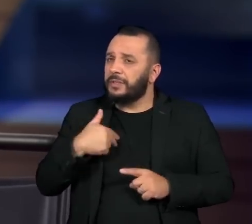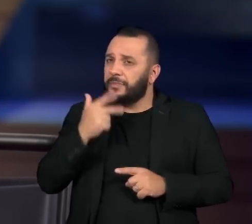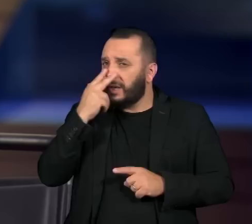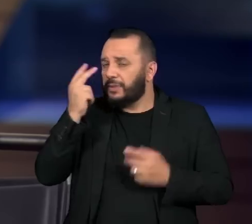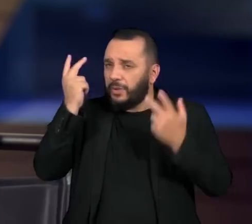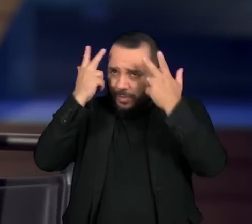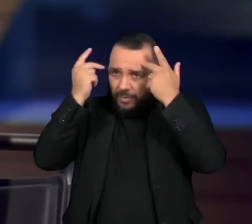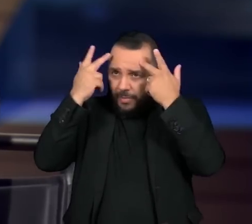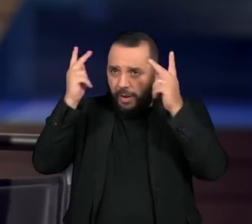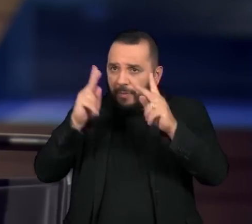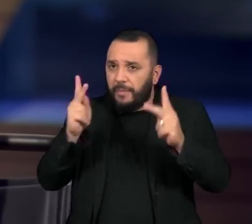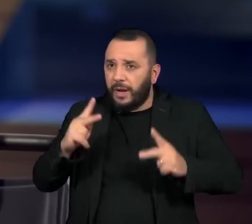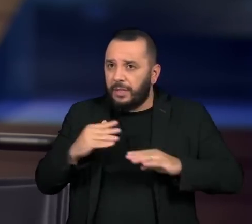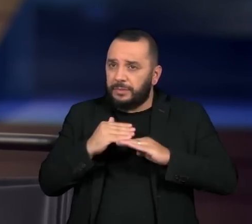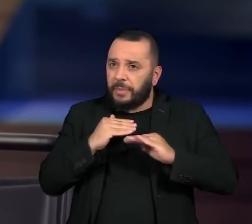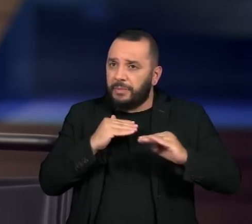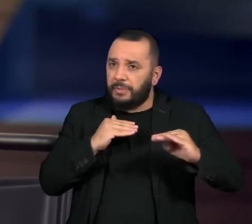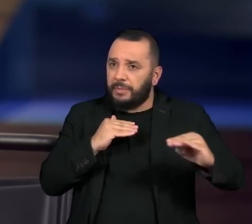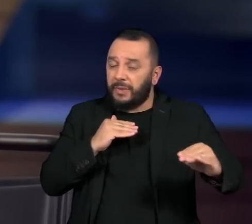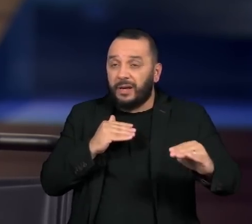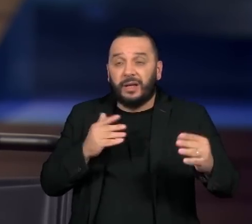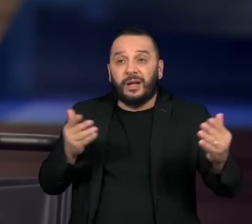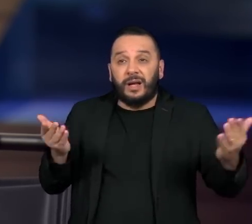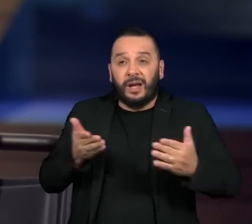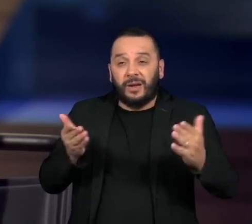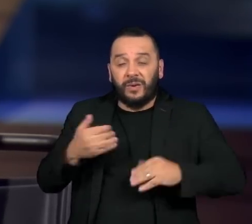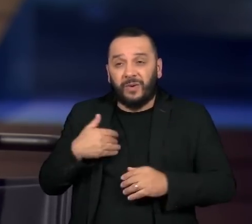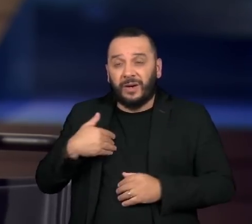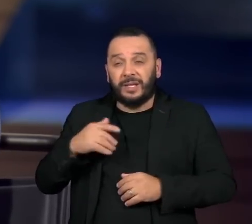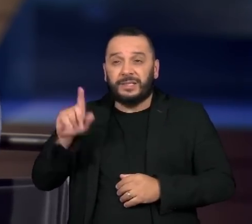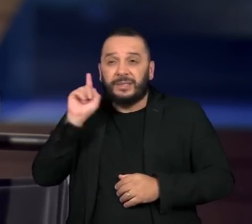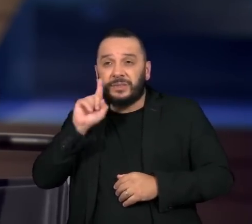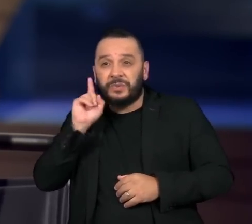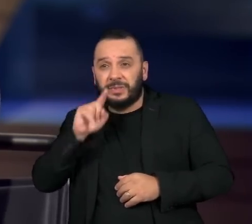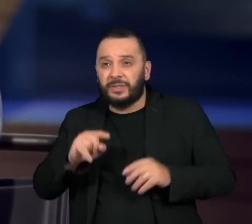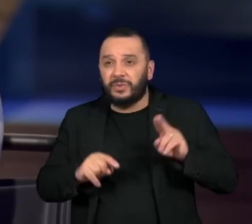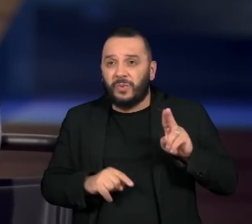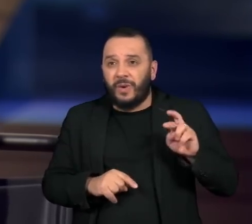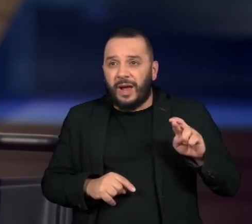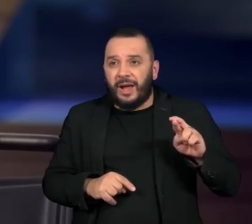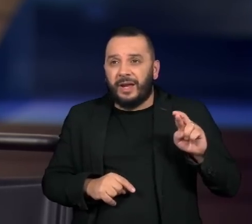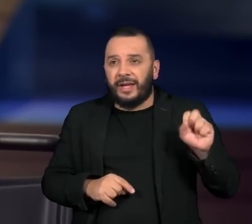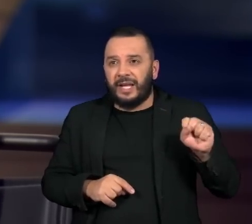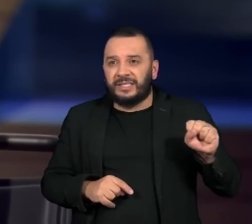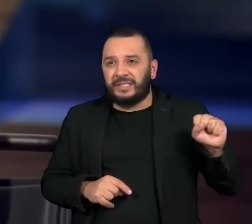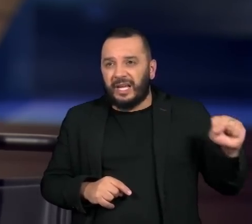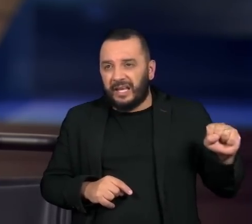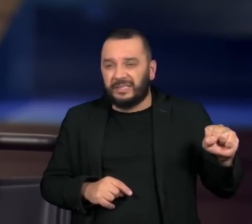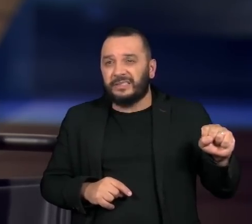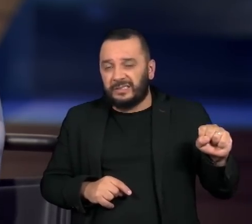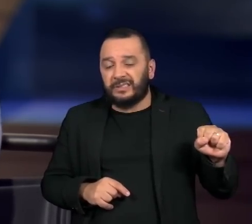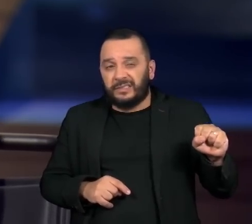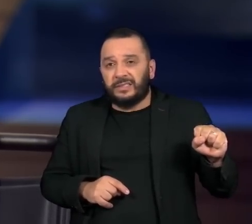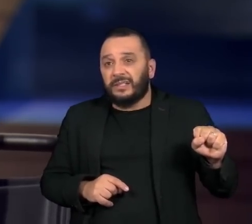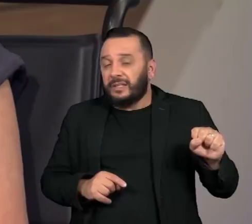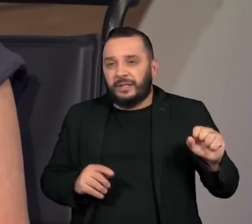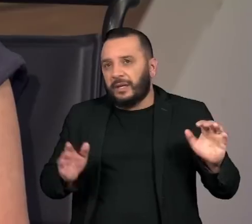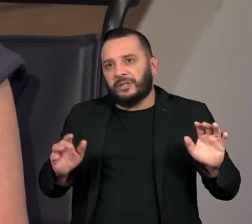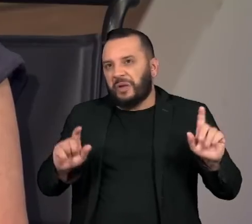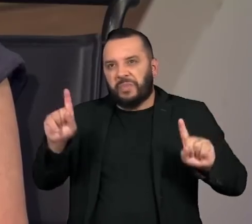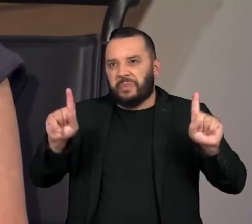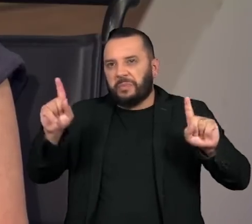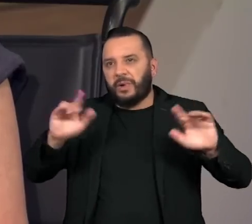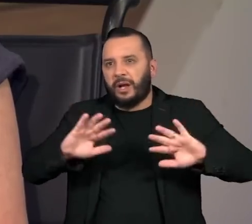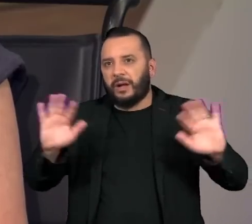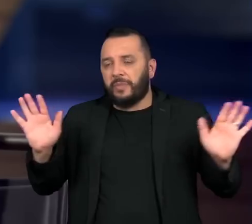nós vemos que talvez sem esses dois xerifões e com o mundo mais se tornando mais multipolar, porque economicamente os Estados Unidos estão